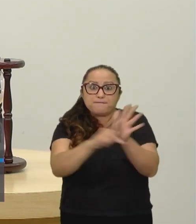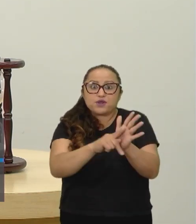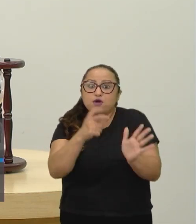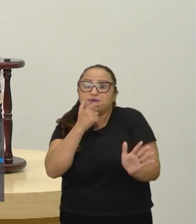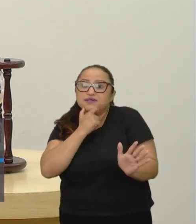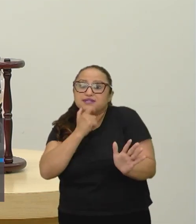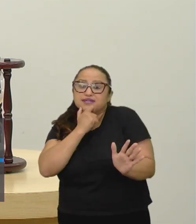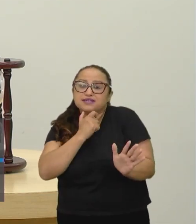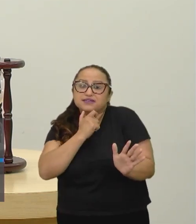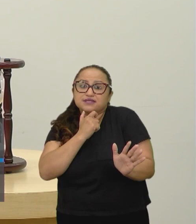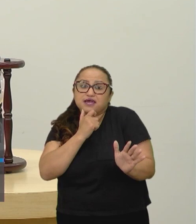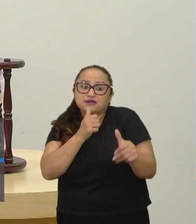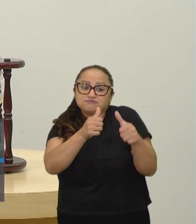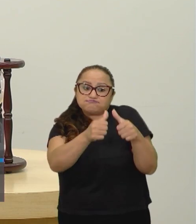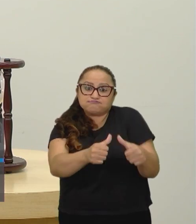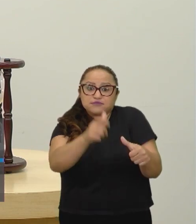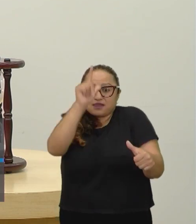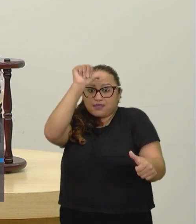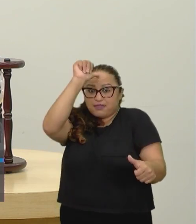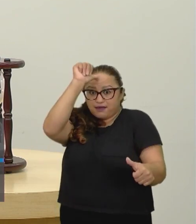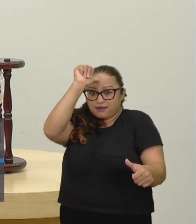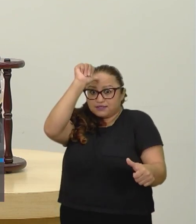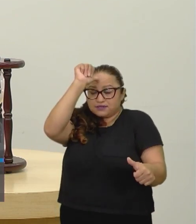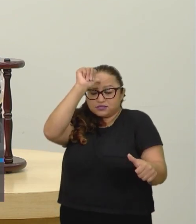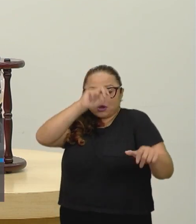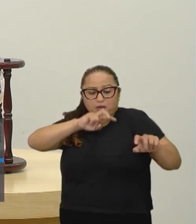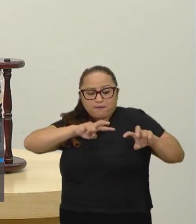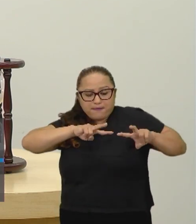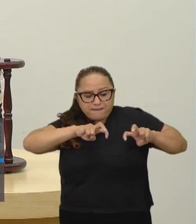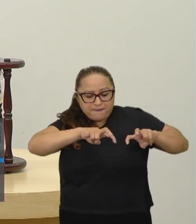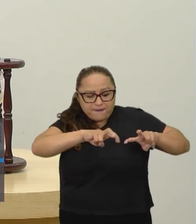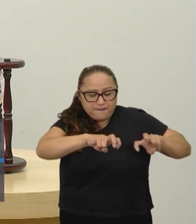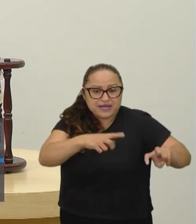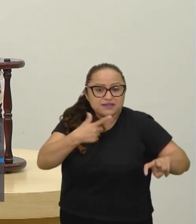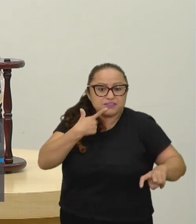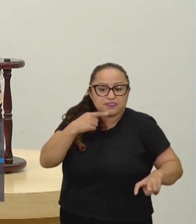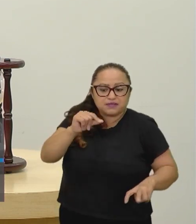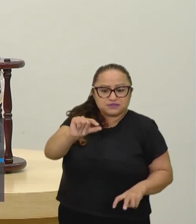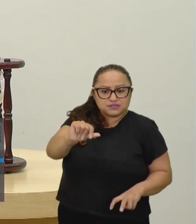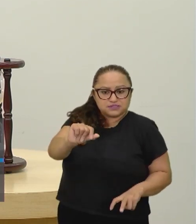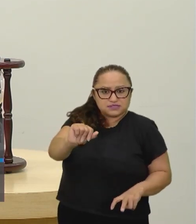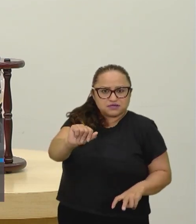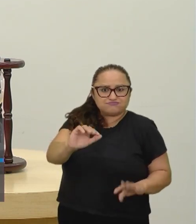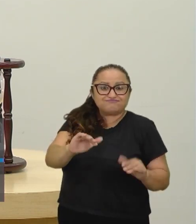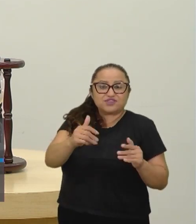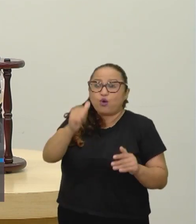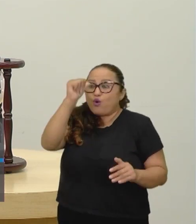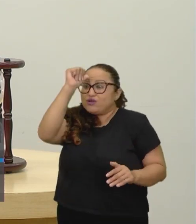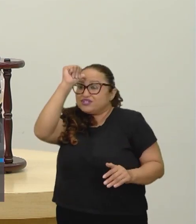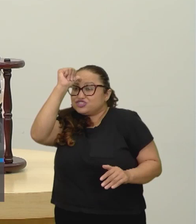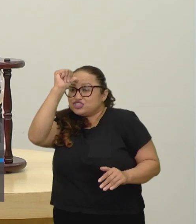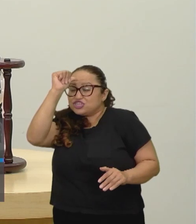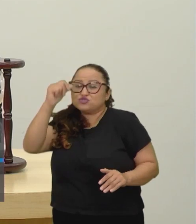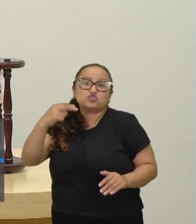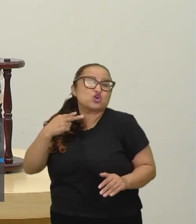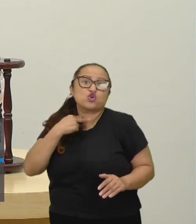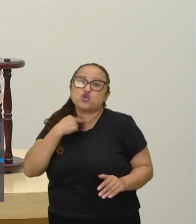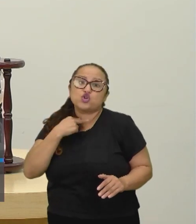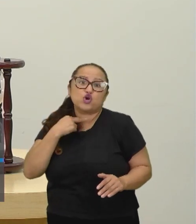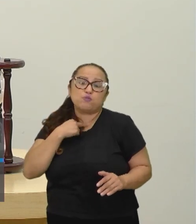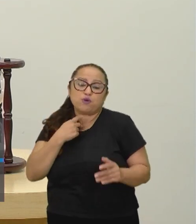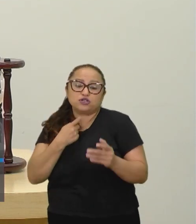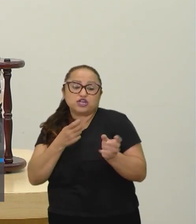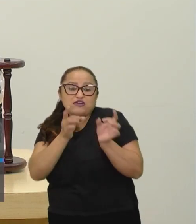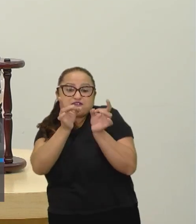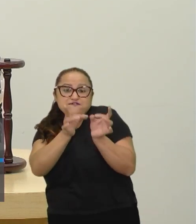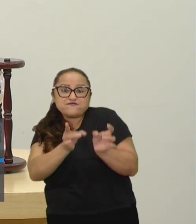está na Índia, e eles estão explorando ali o sal. Inclusive, os próprios indianos não podem comercializar o sal.